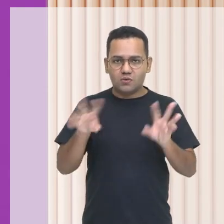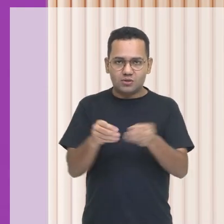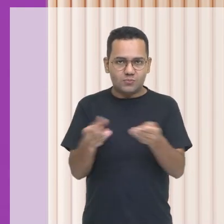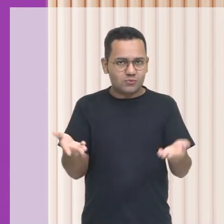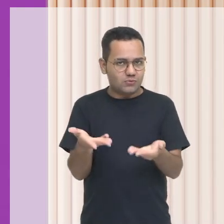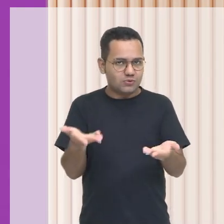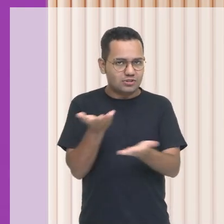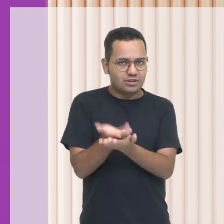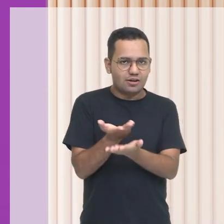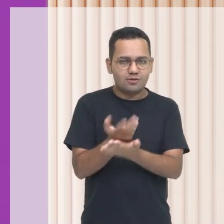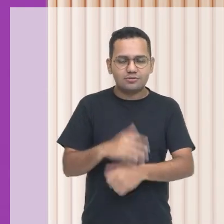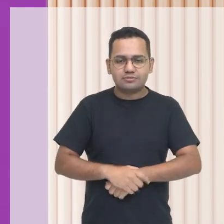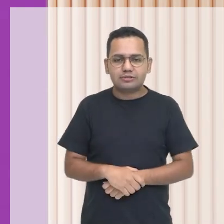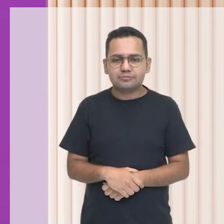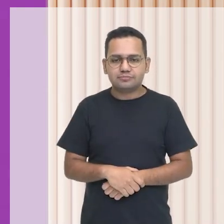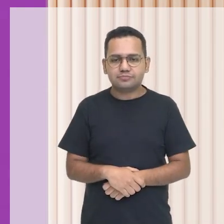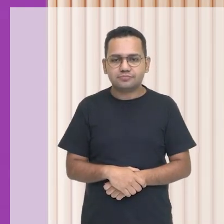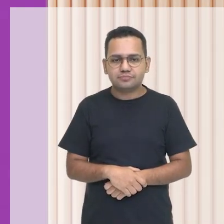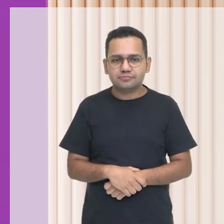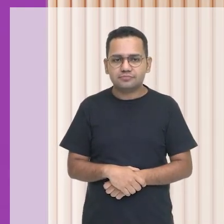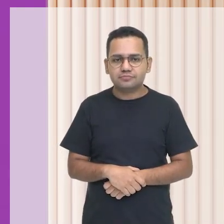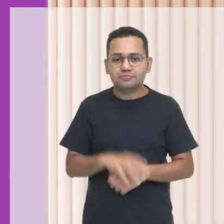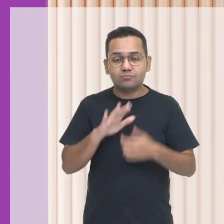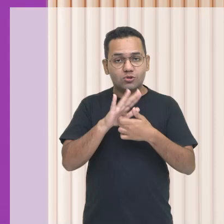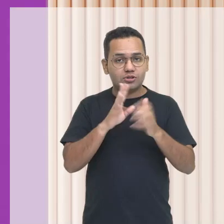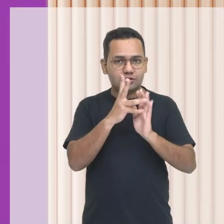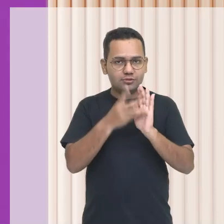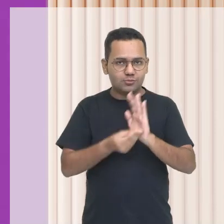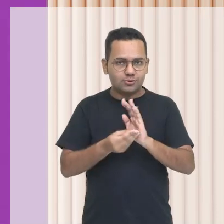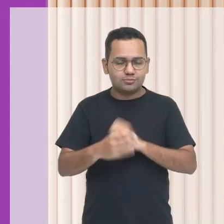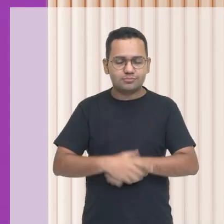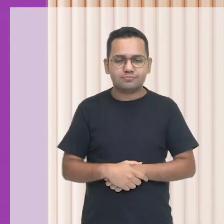mostrar. Era isso que eu tinha para mostrar aqui nessa